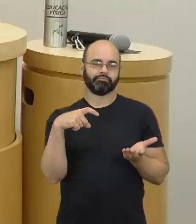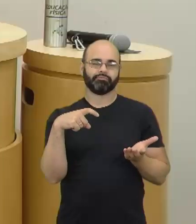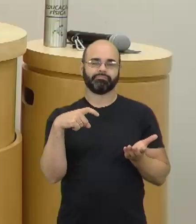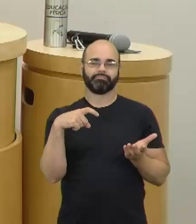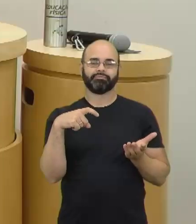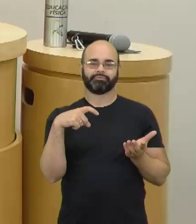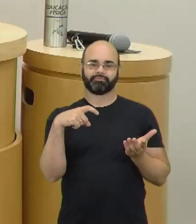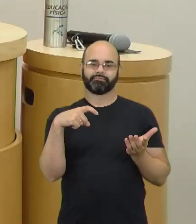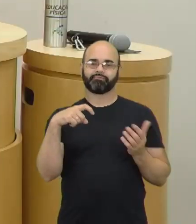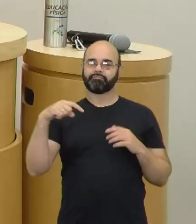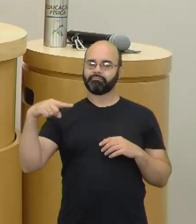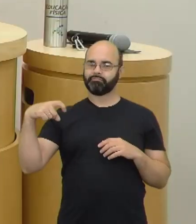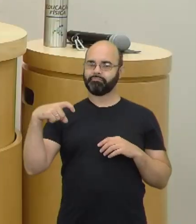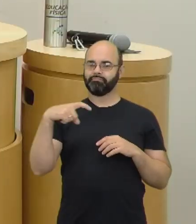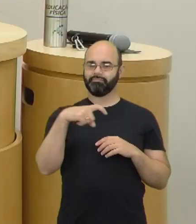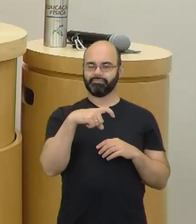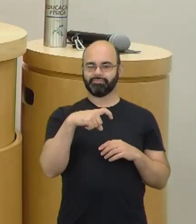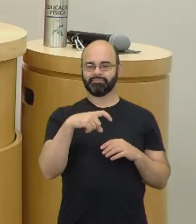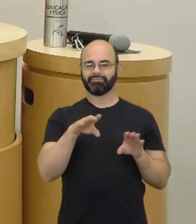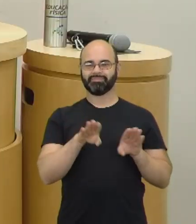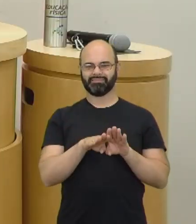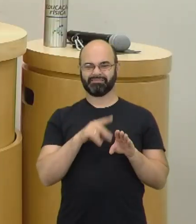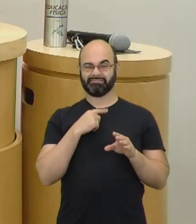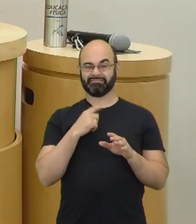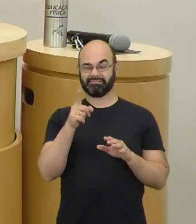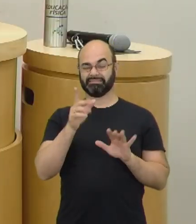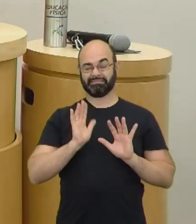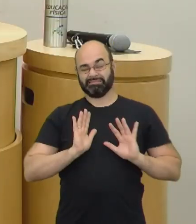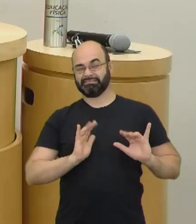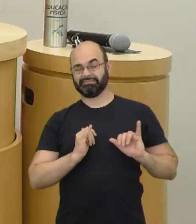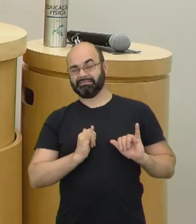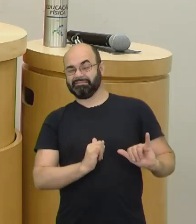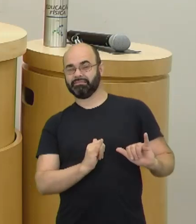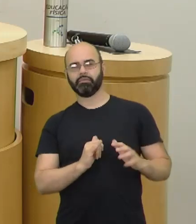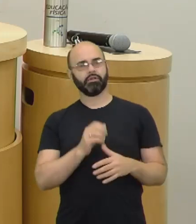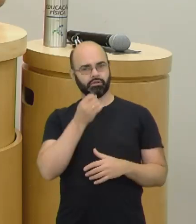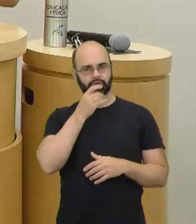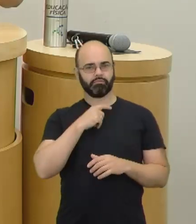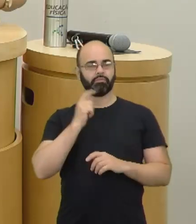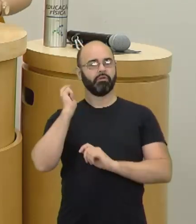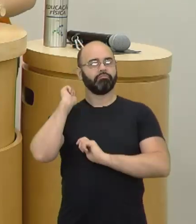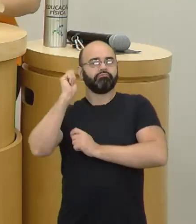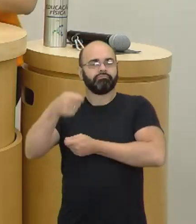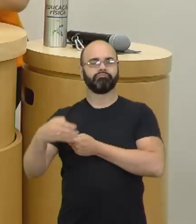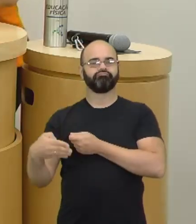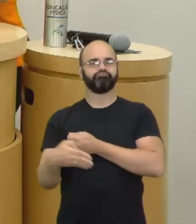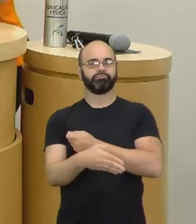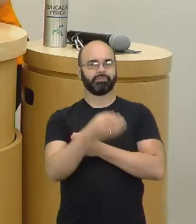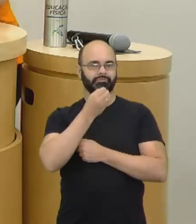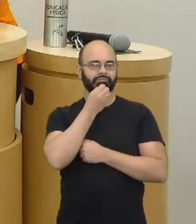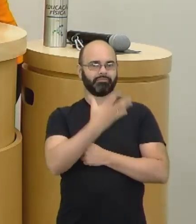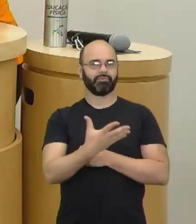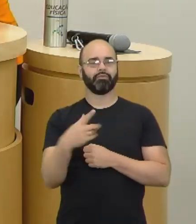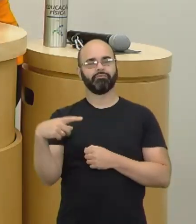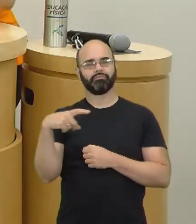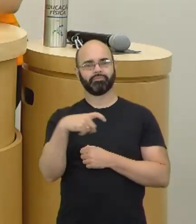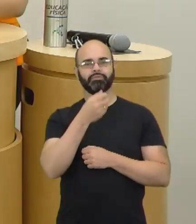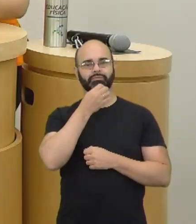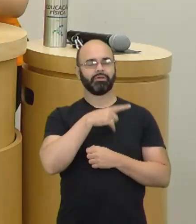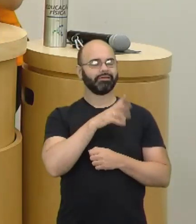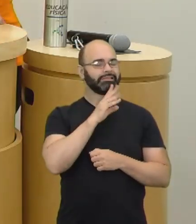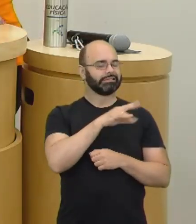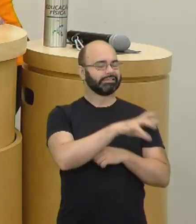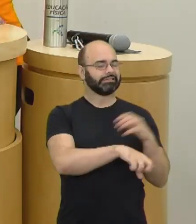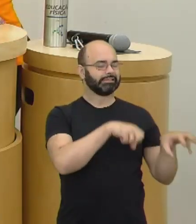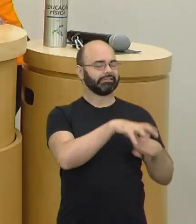A minhoca. Minhoca é bom pra... Eu nervoso, dá até aflição em pensar em uma minhoca. A minhoca é bom pra pescar, pô. Então, isso que eu lembrei, eu devo ficar pegando as minhocas lá na mão pra botar